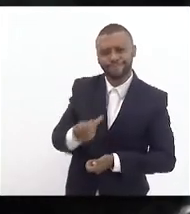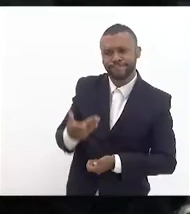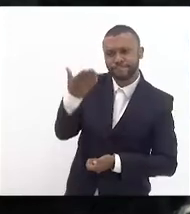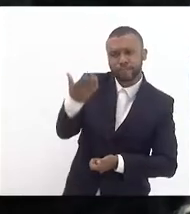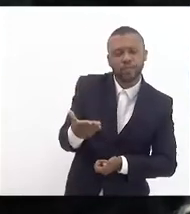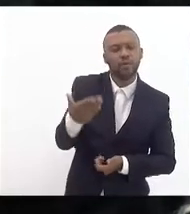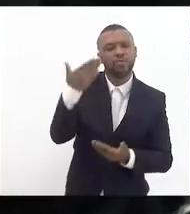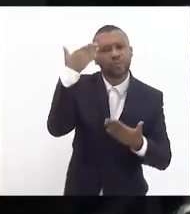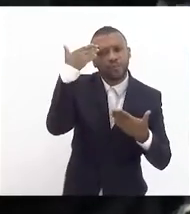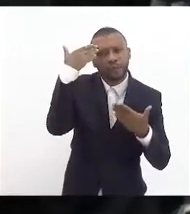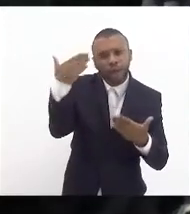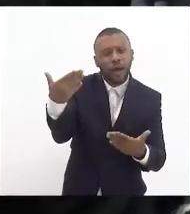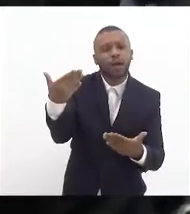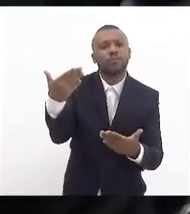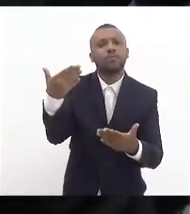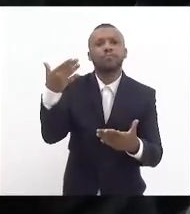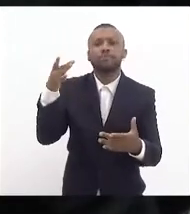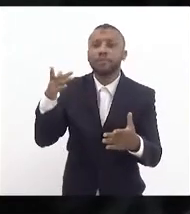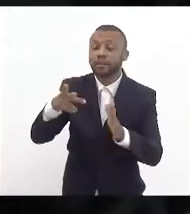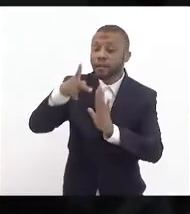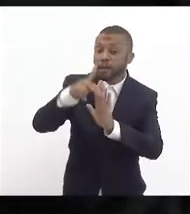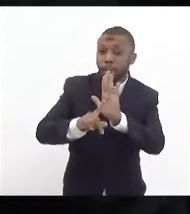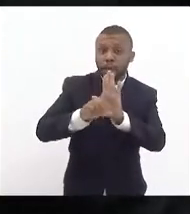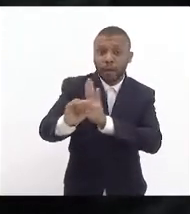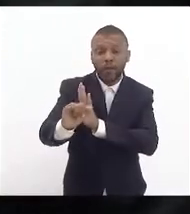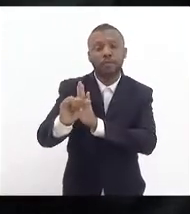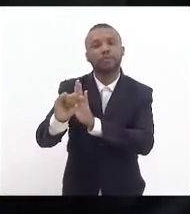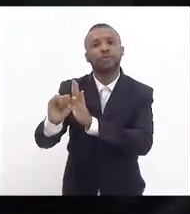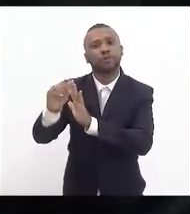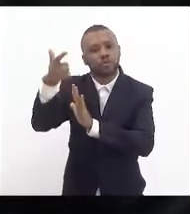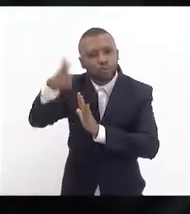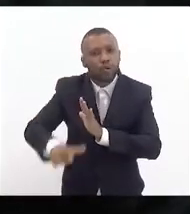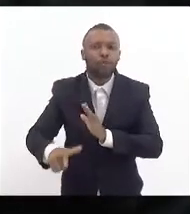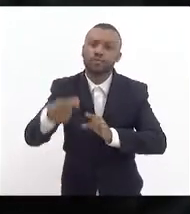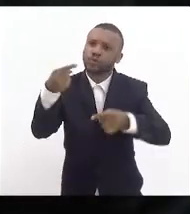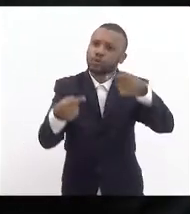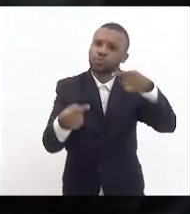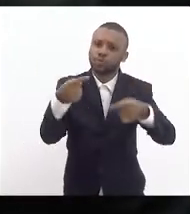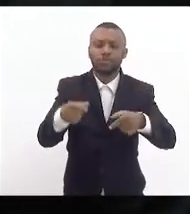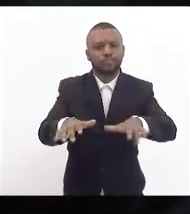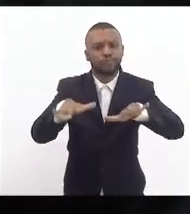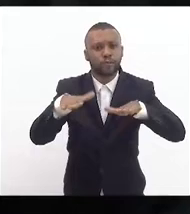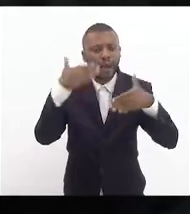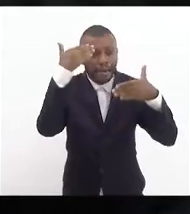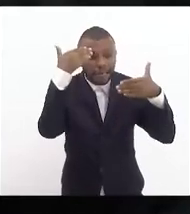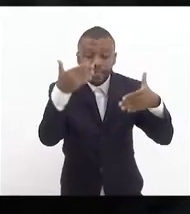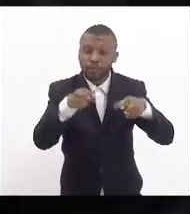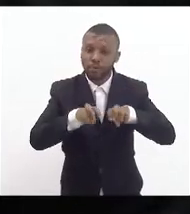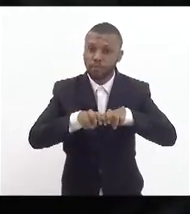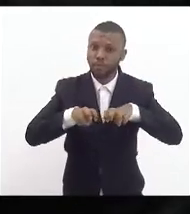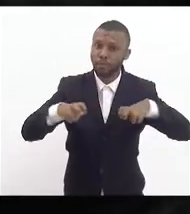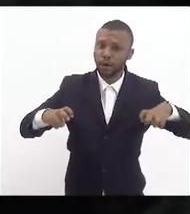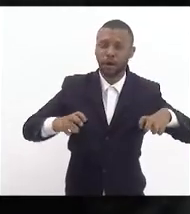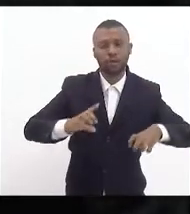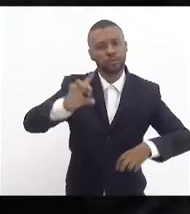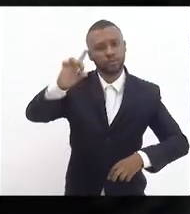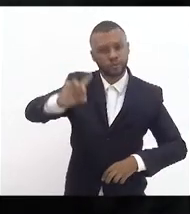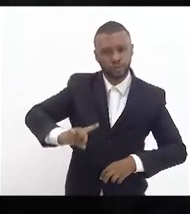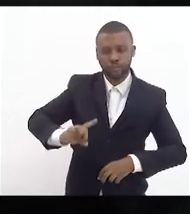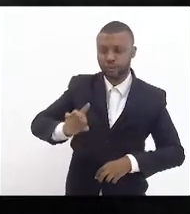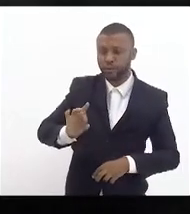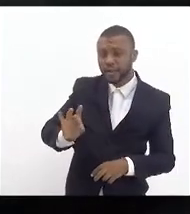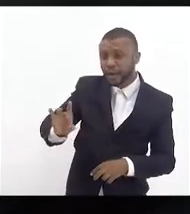trazer esse PL de volta para a pauta. Agradeço à mesa diretora, agradeço a